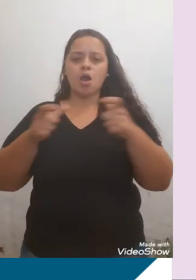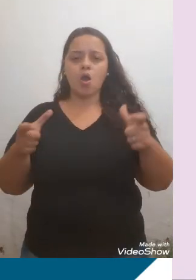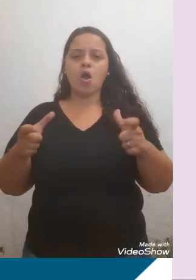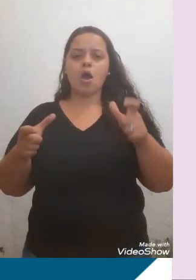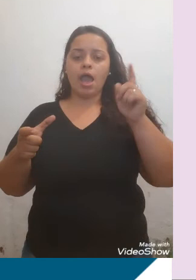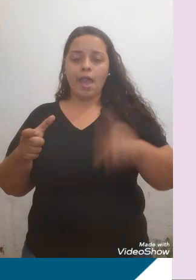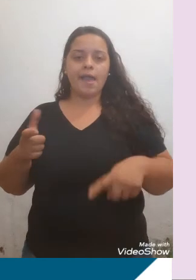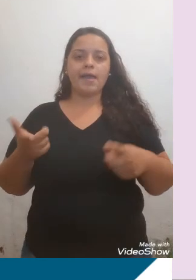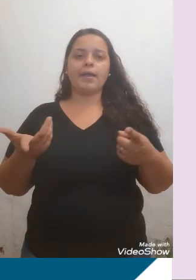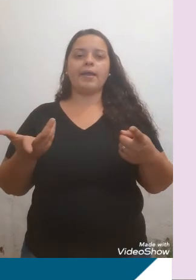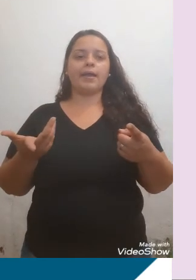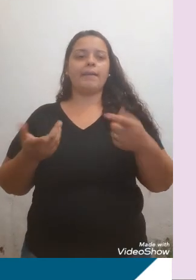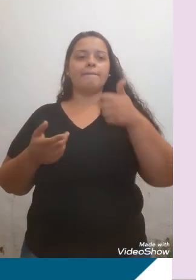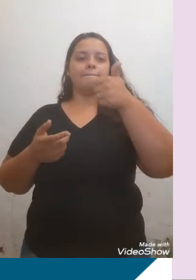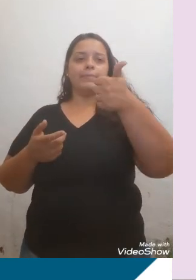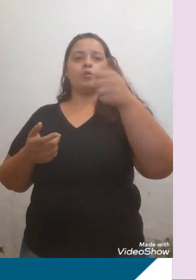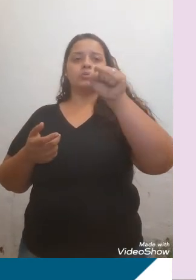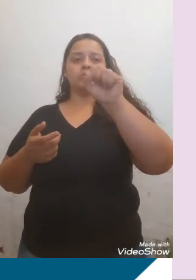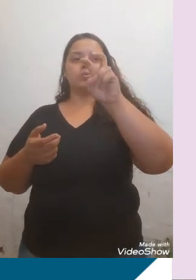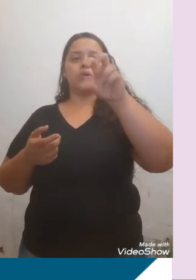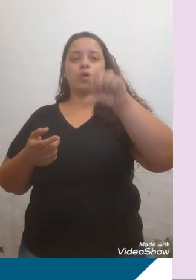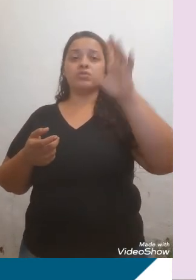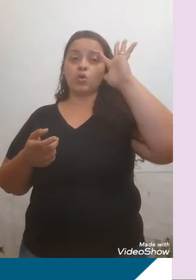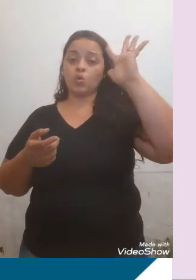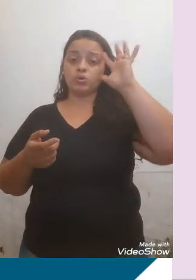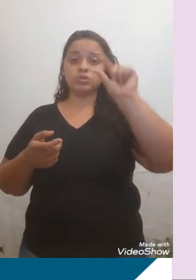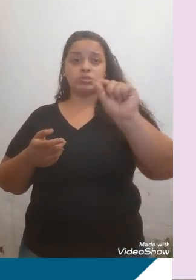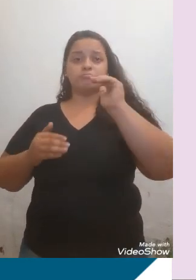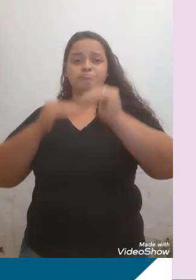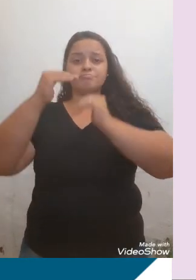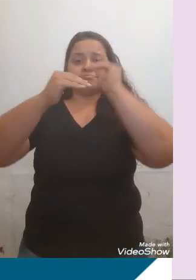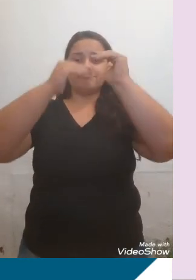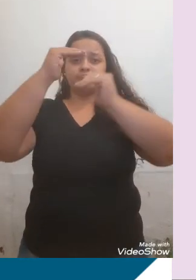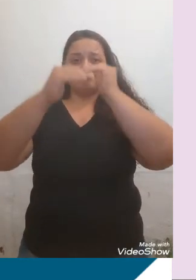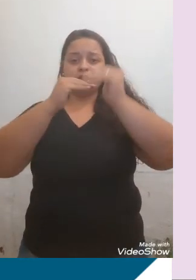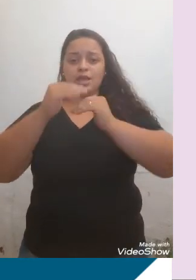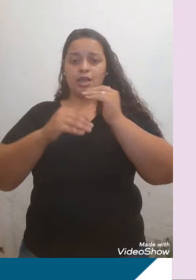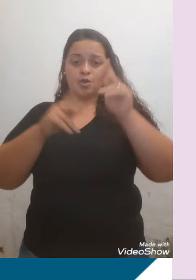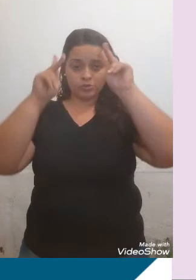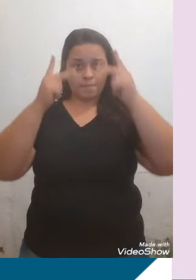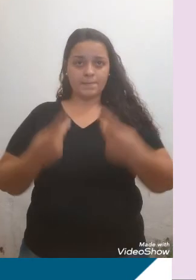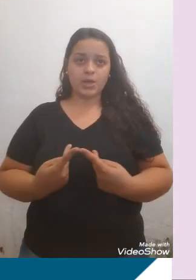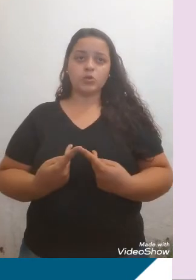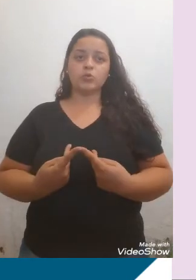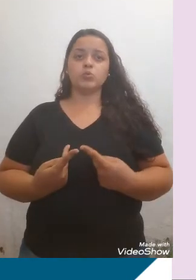é o lançamento em 1859 da teoria da evolução das espécies de Charles